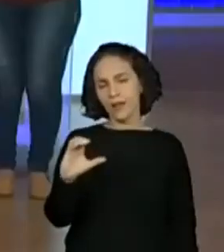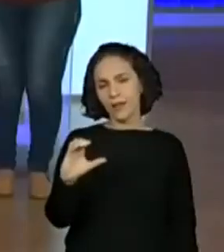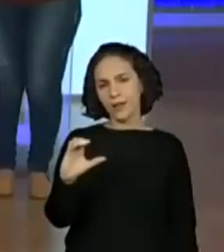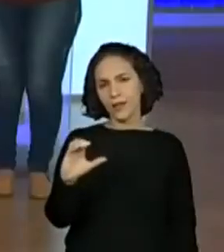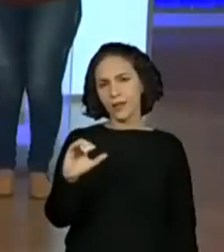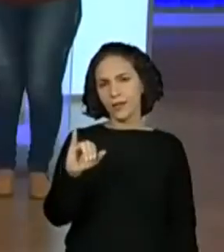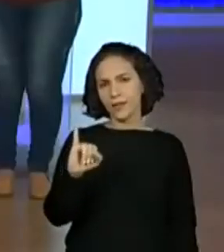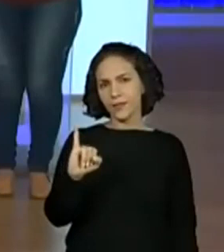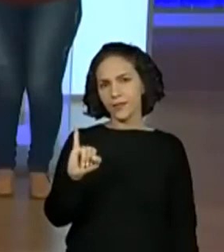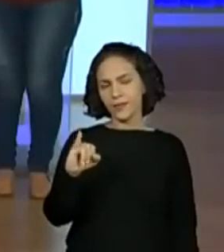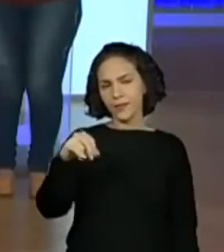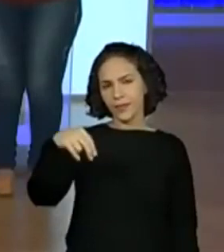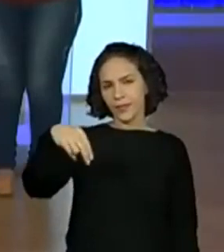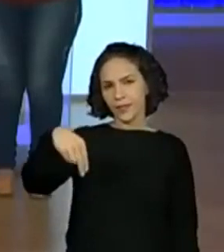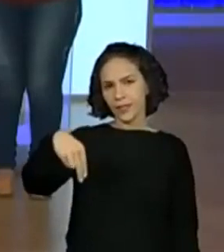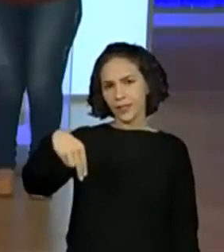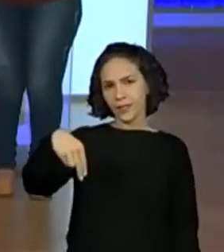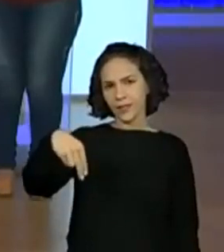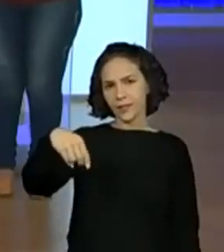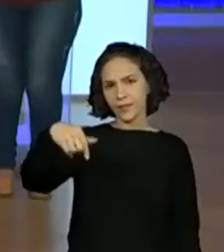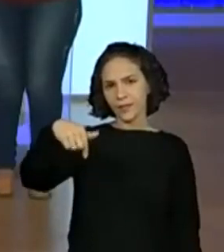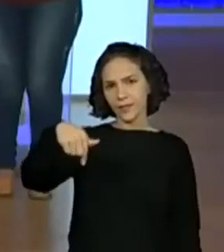Vamos lá?